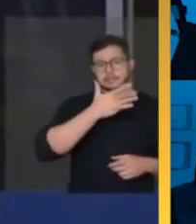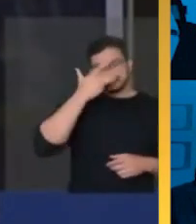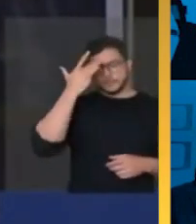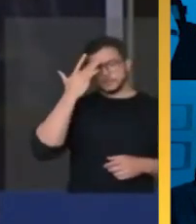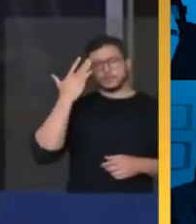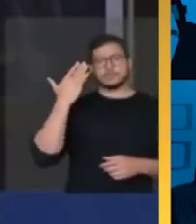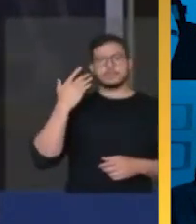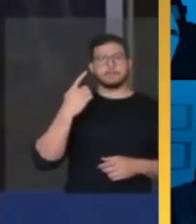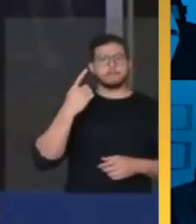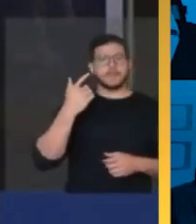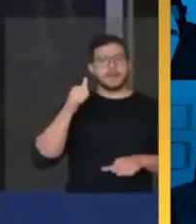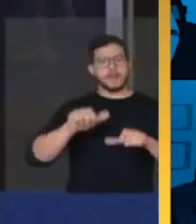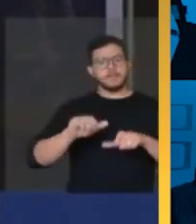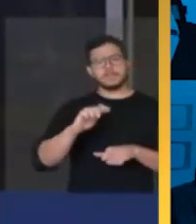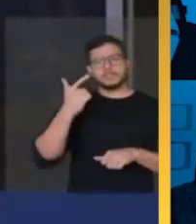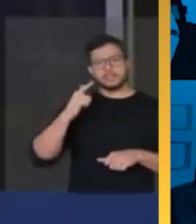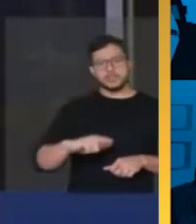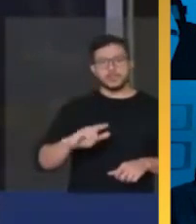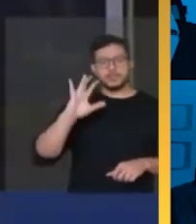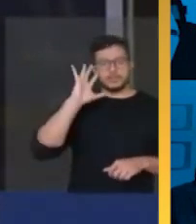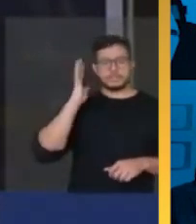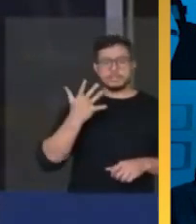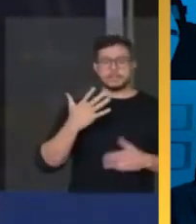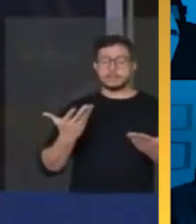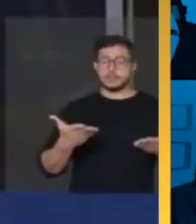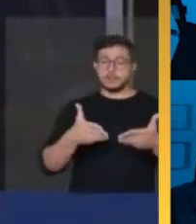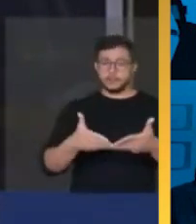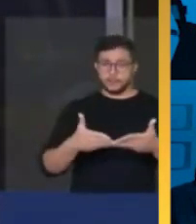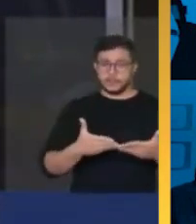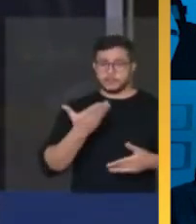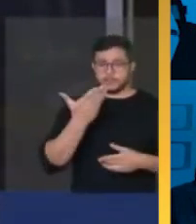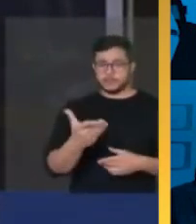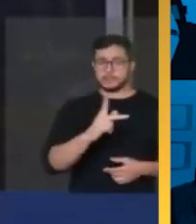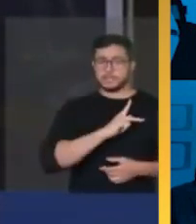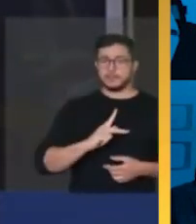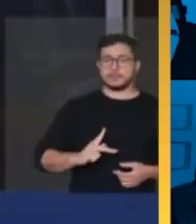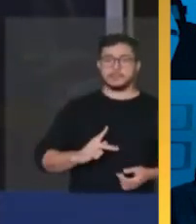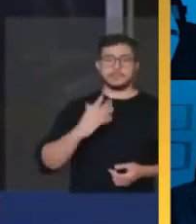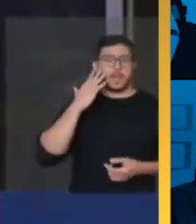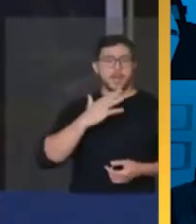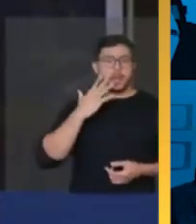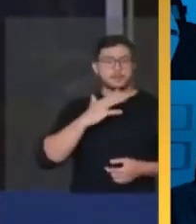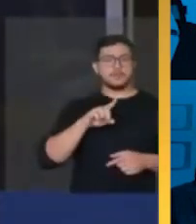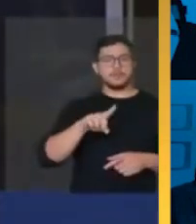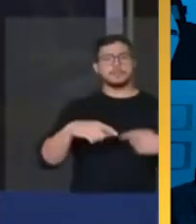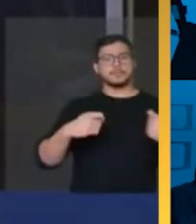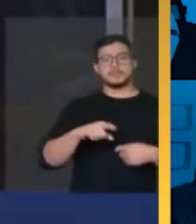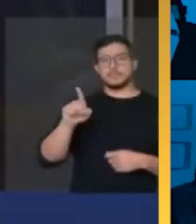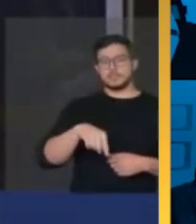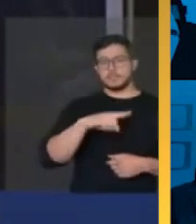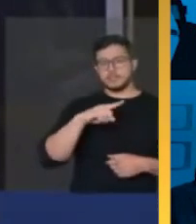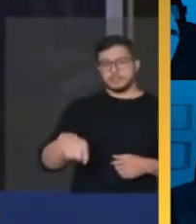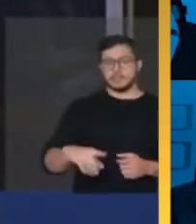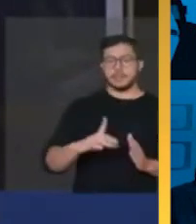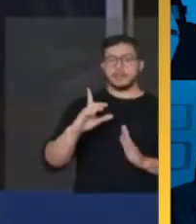decisões quando eles querem, sim, atingir o interesse público. E eu peço, senhor presidente, que Vossa Excelência revogue